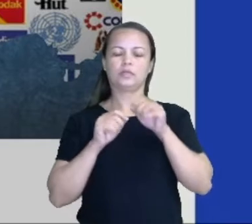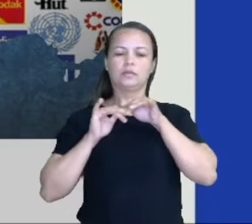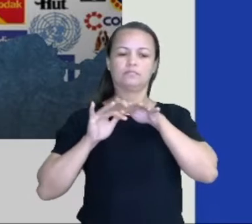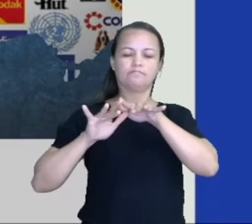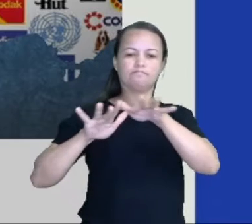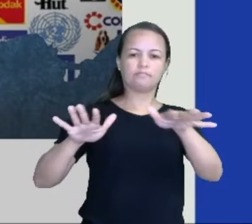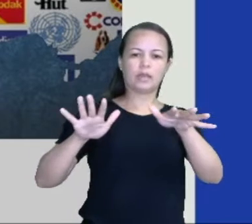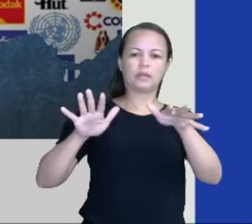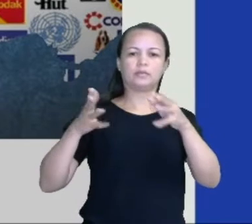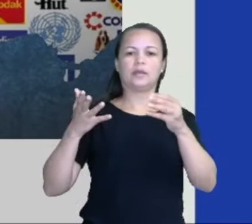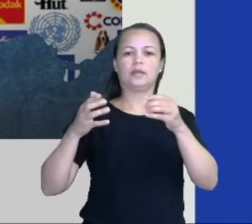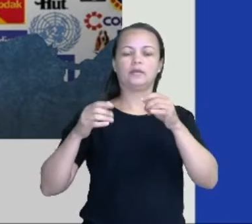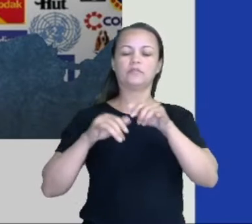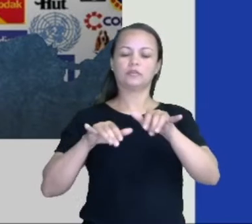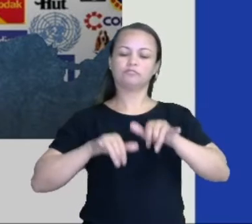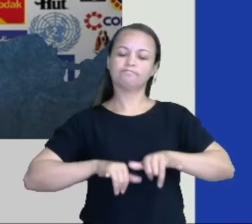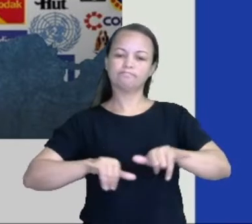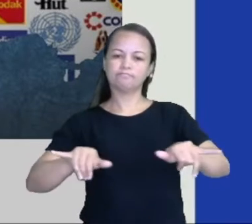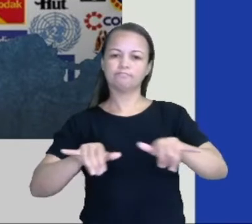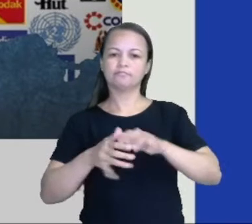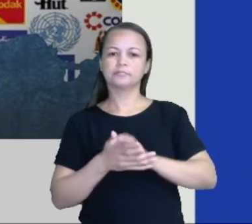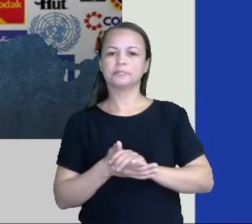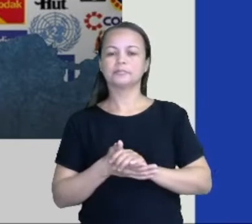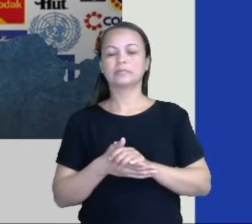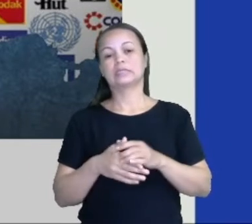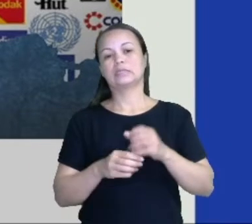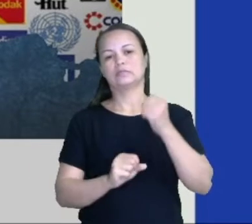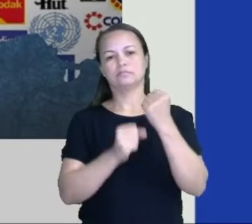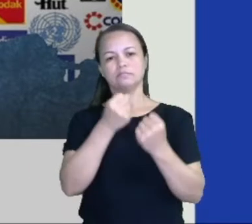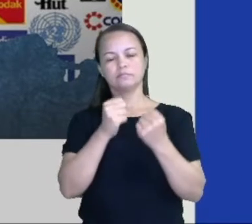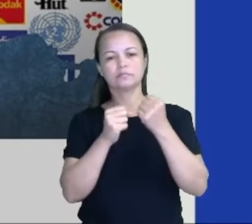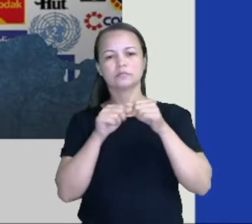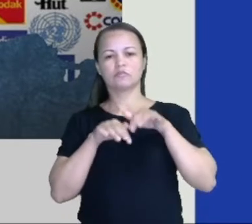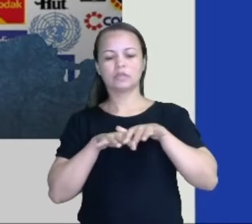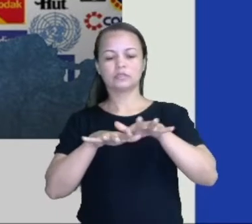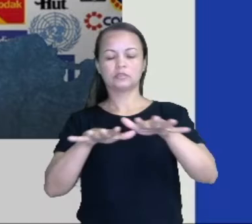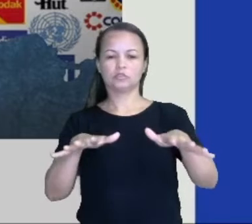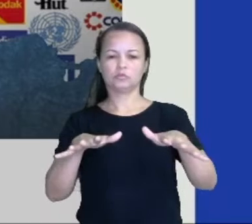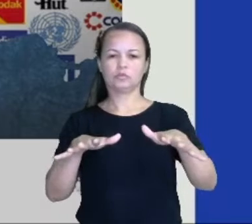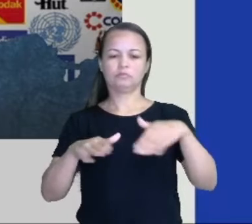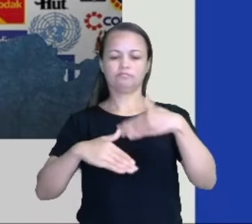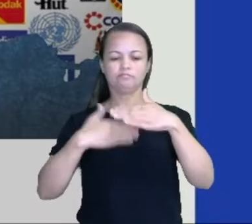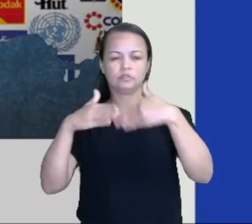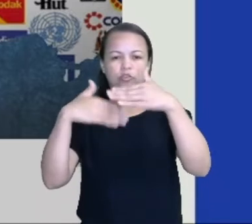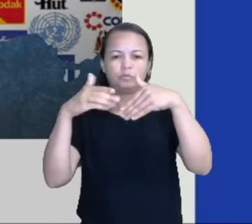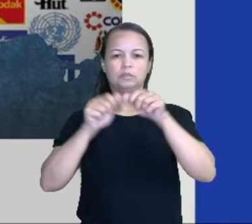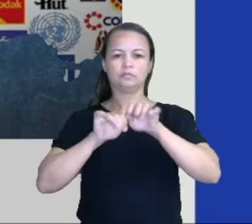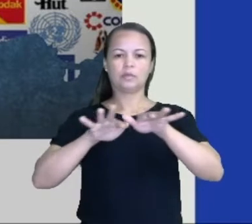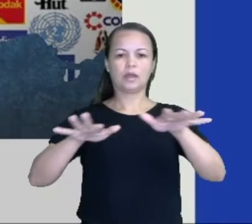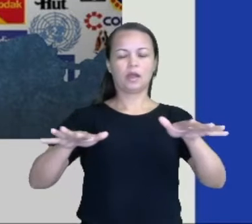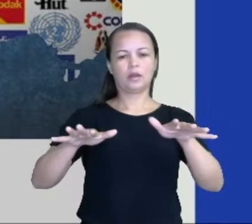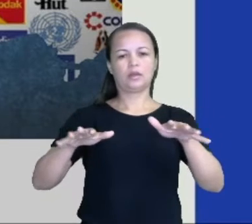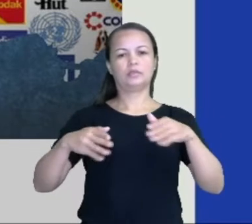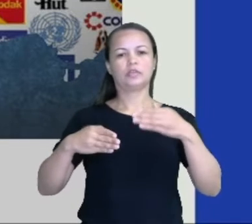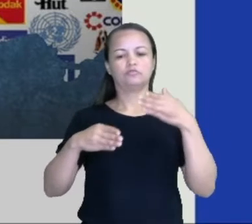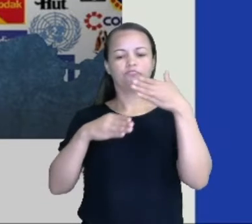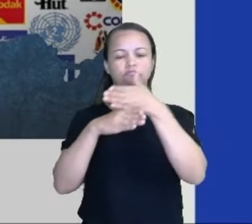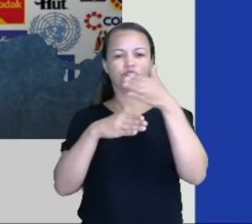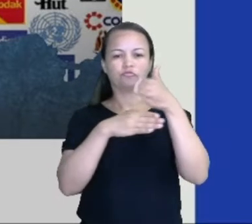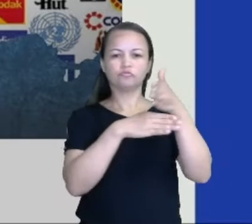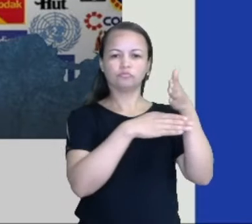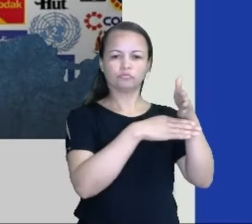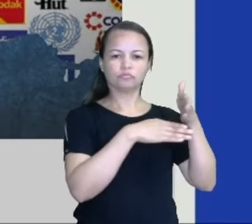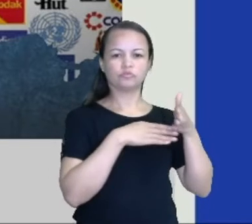penetrar em vários mercados, né? Oferecer seus produtos e se expandir além das fronteiras